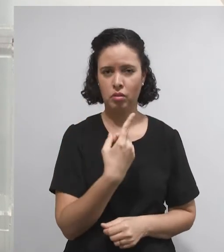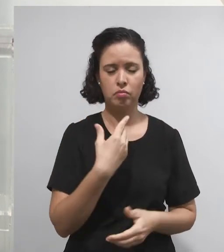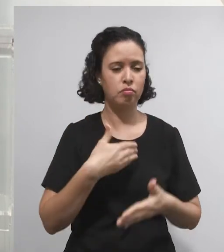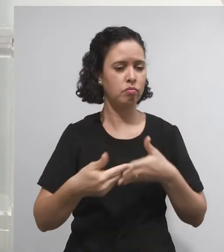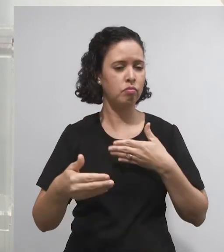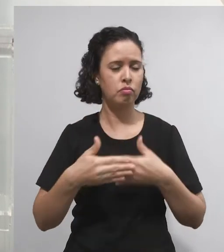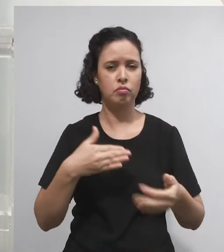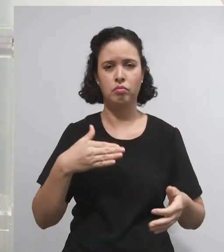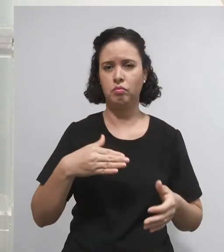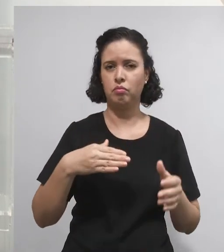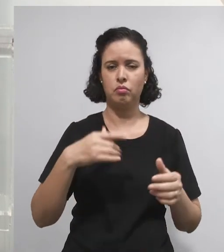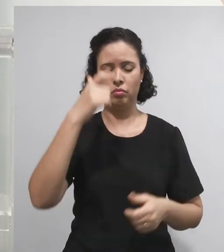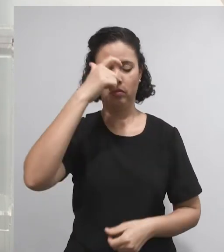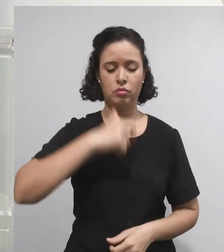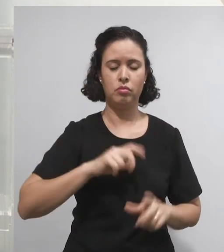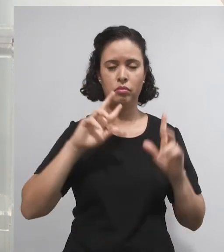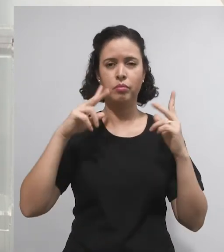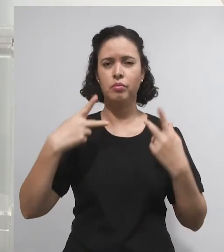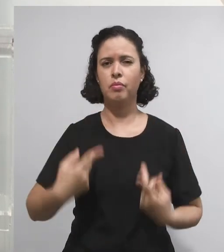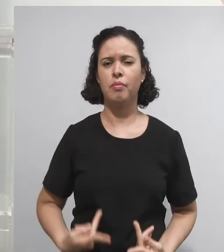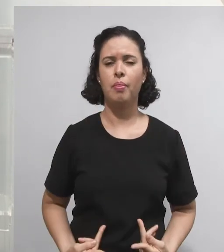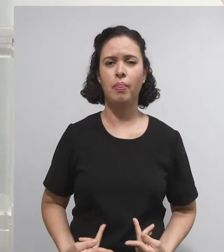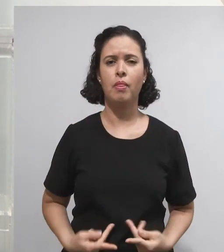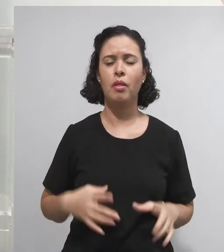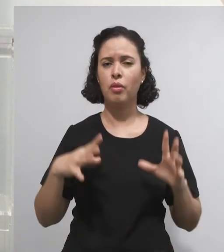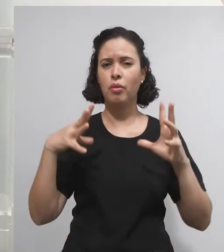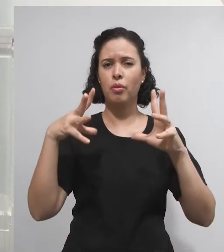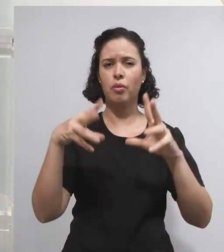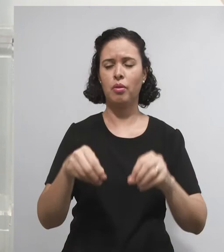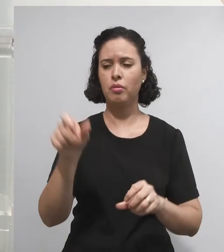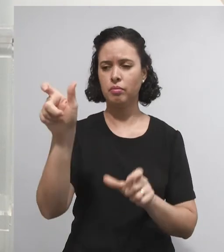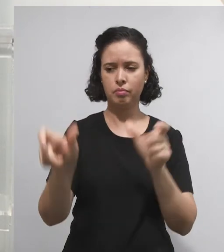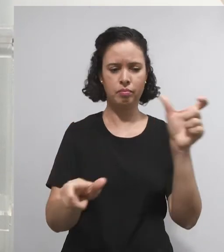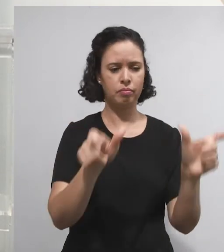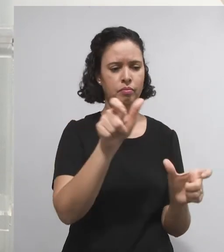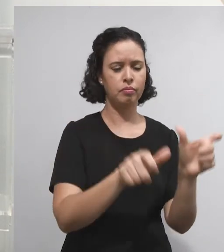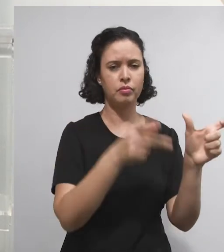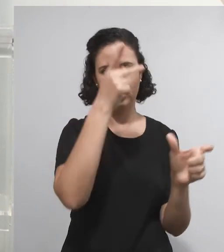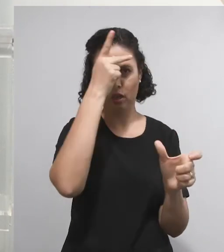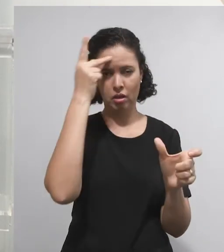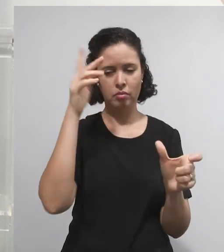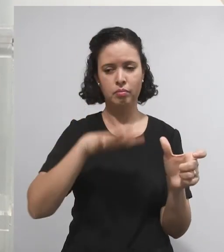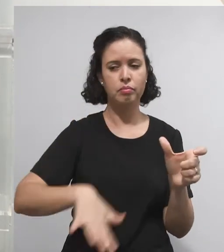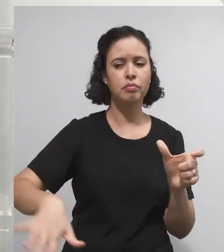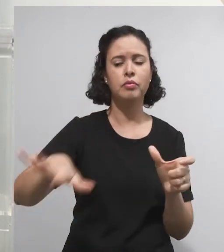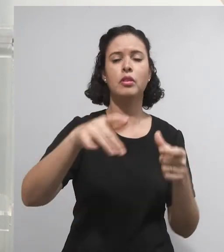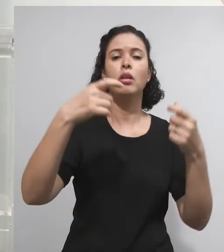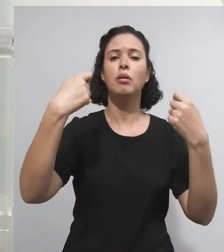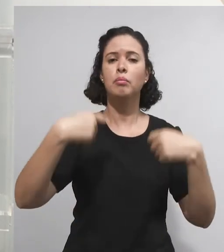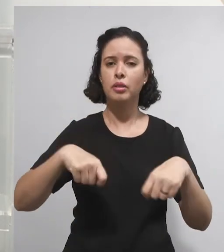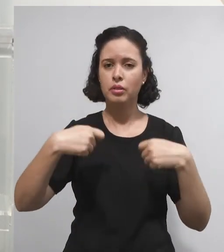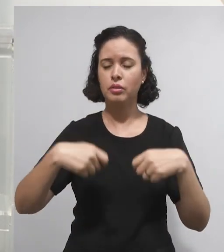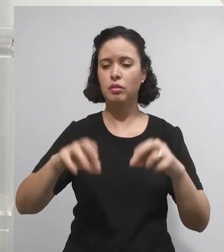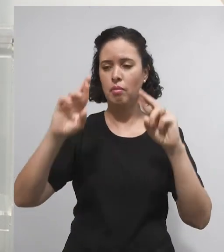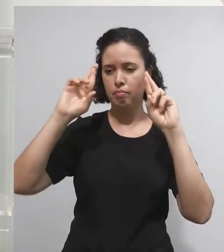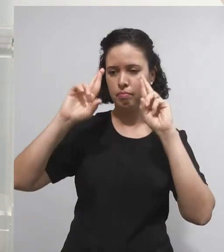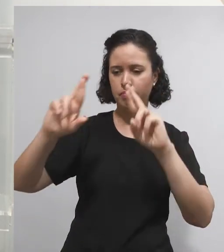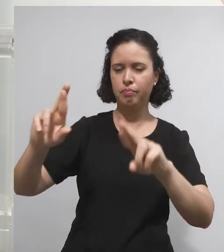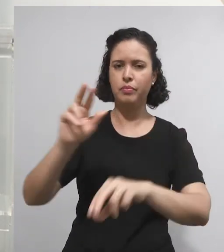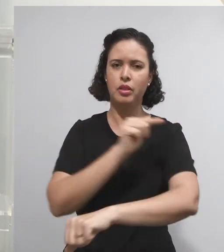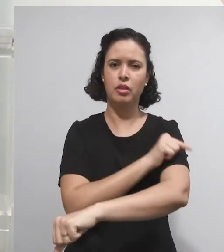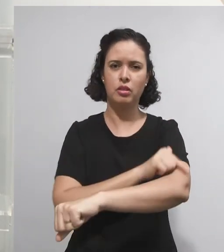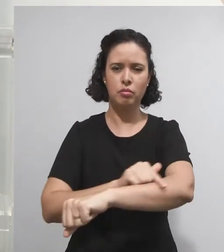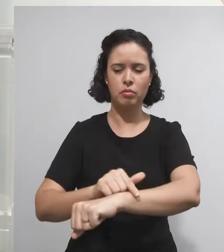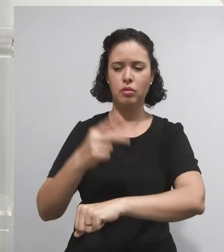sujeitos, independente de qualquer outra situação, todos os sujeitos, todas as pessoas merecem respeito da